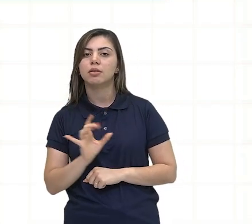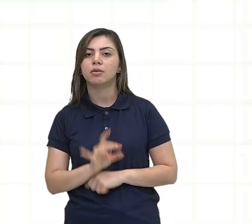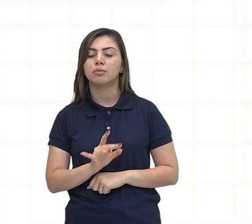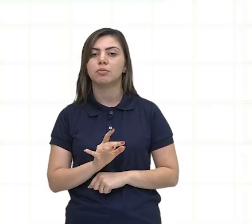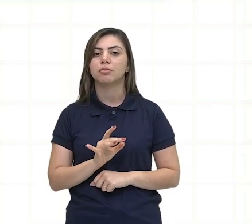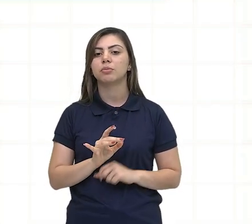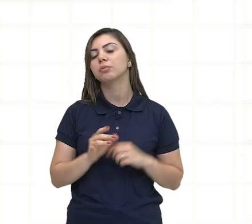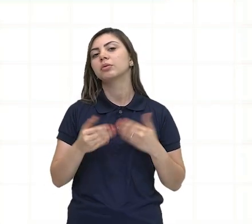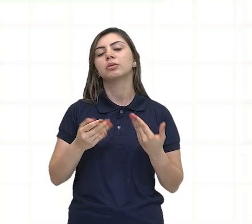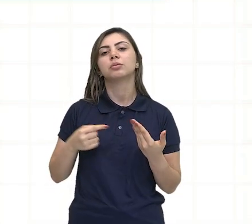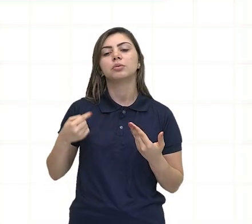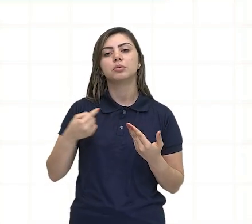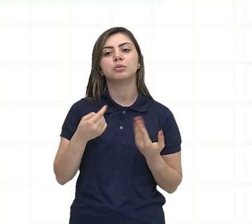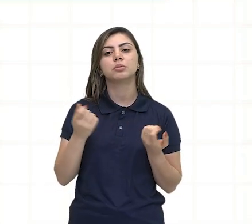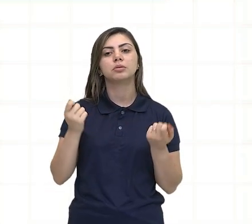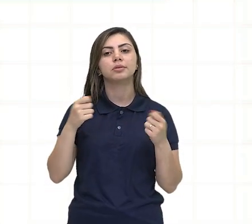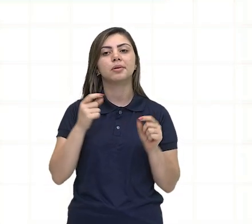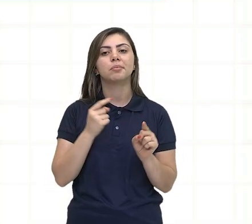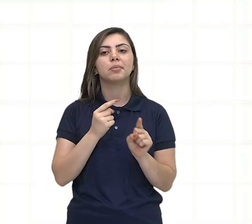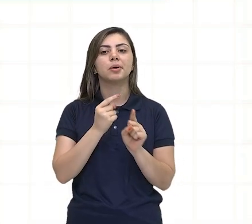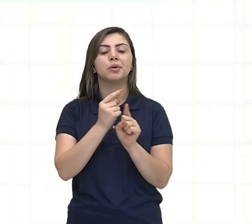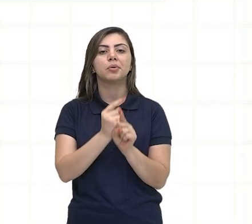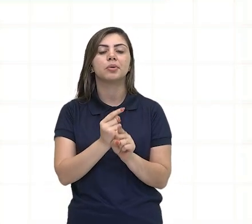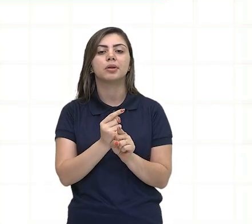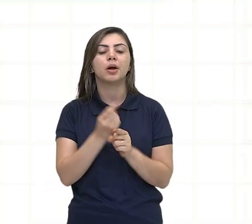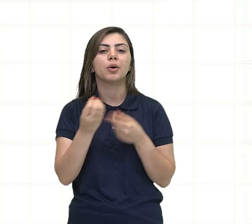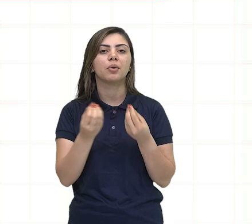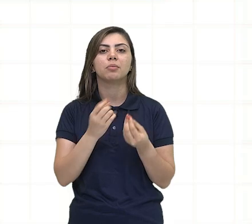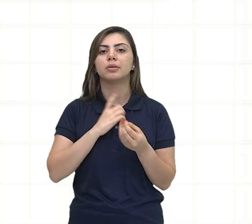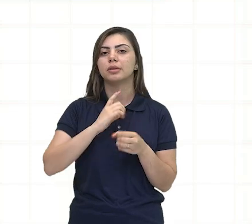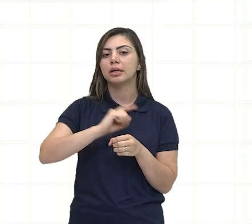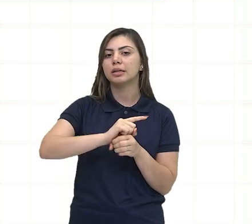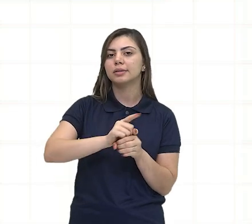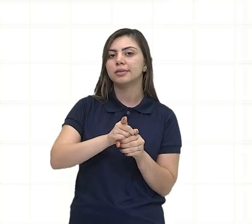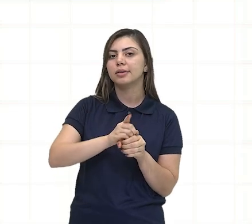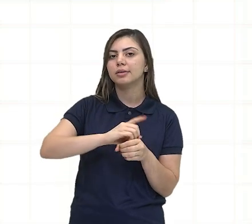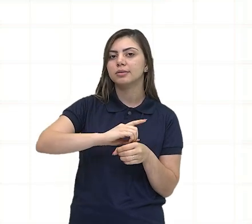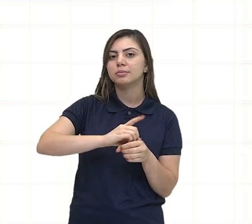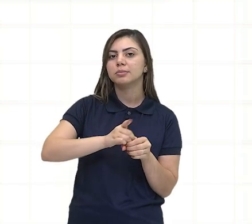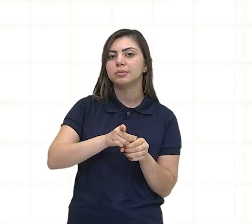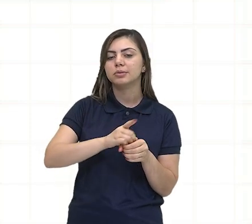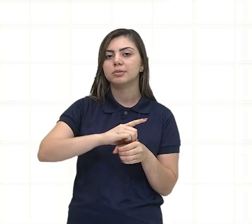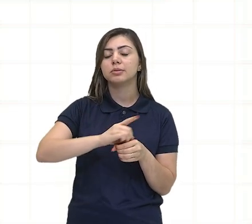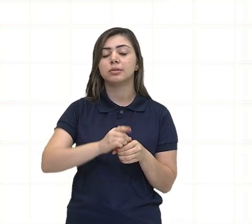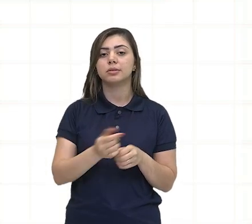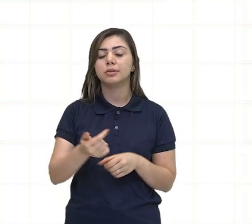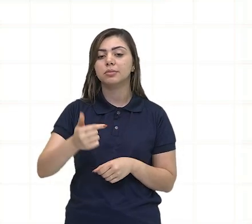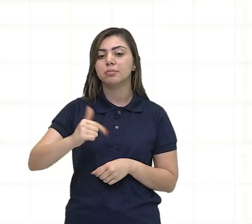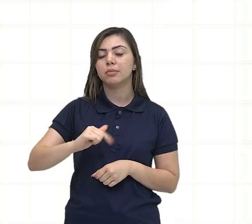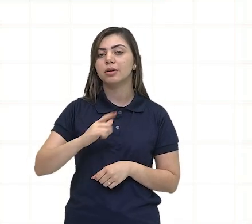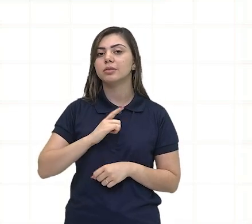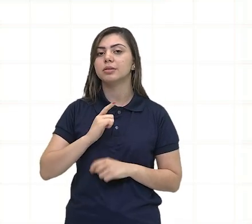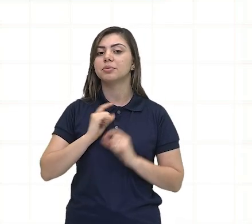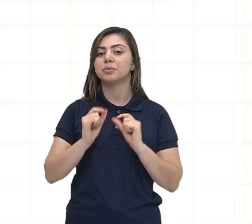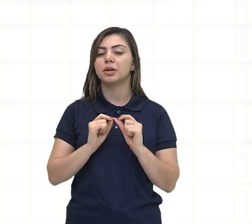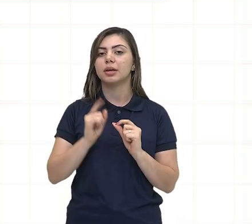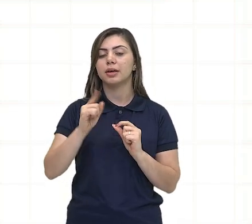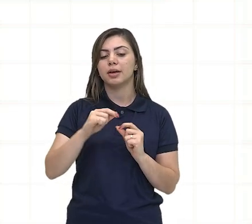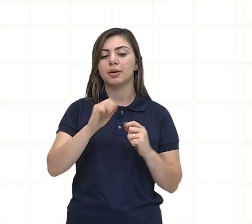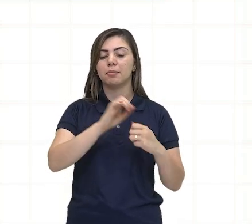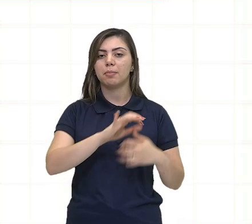nós podemos encontrá-los nas bússolas e também nos